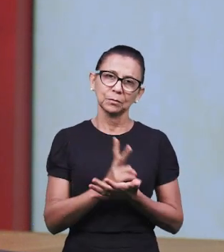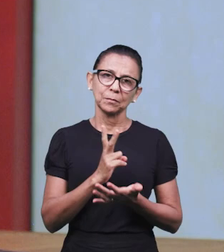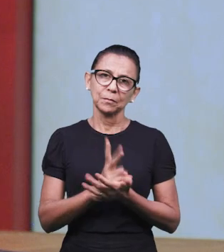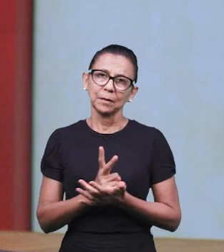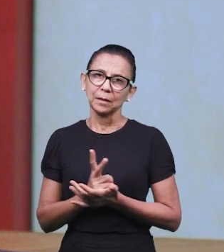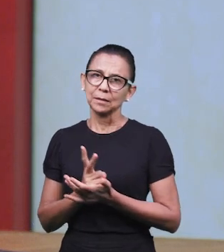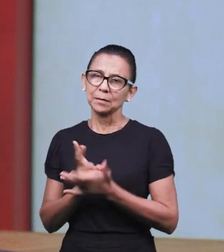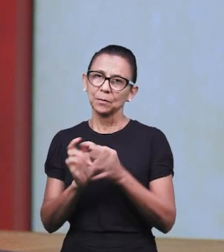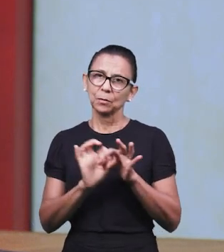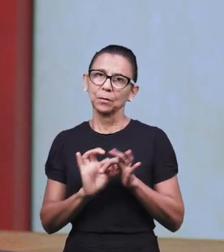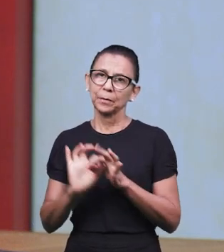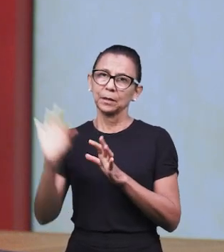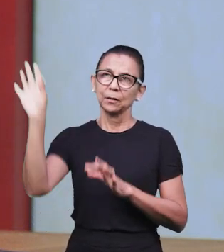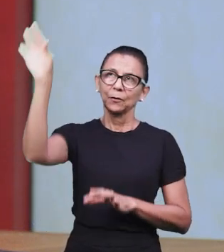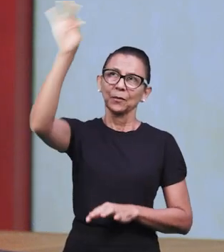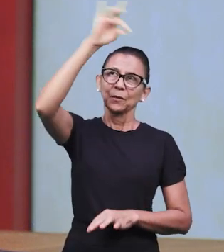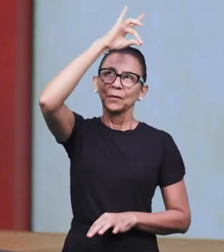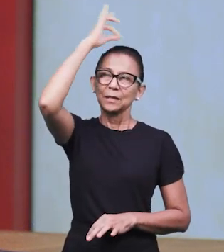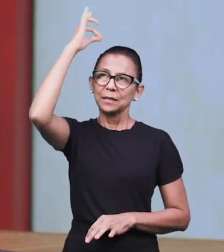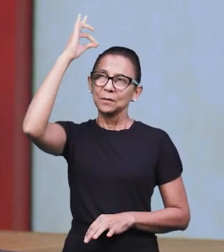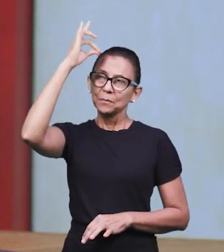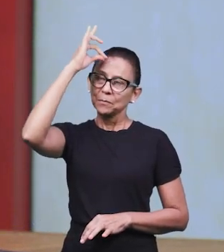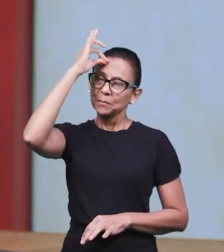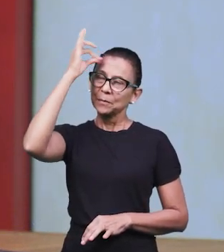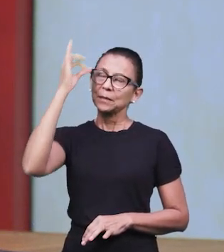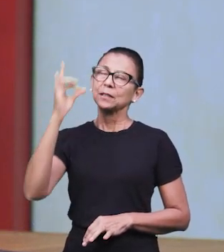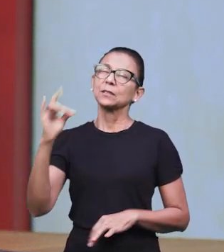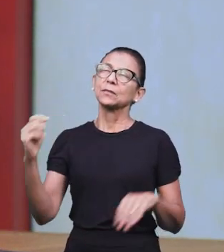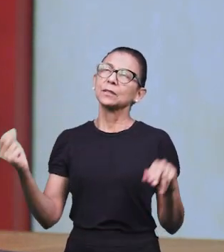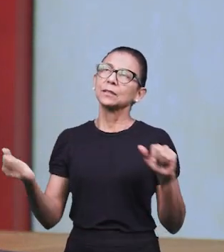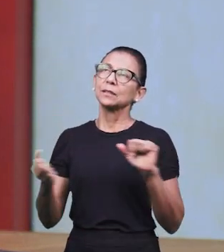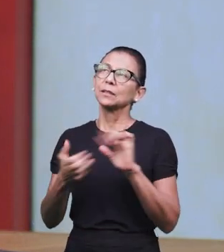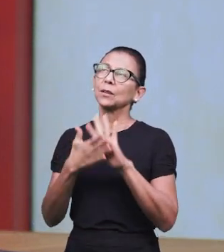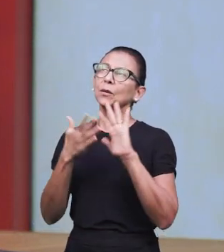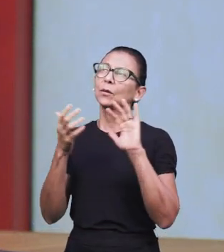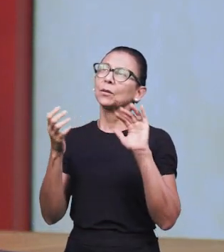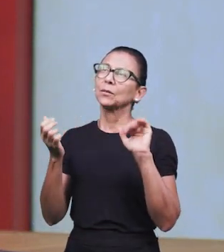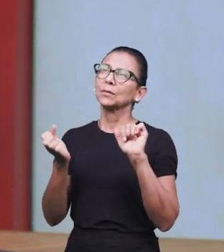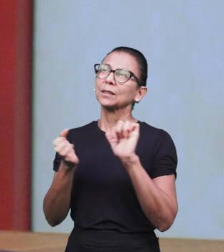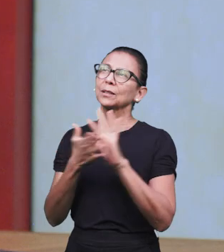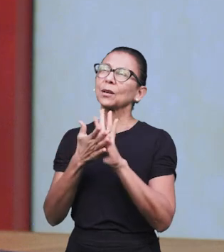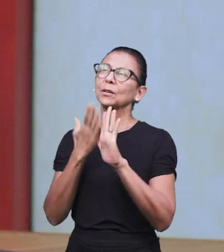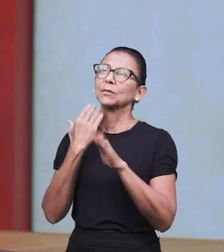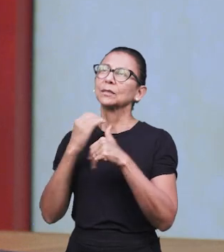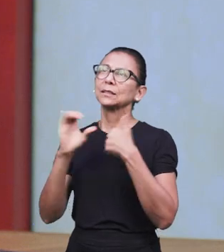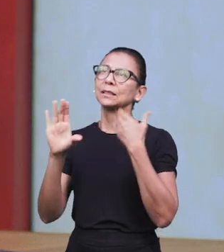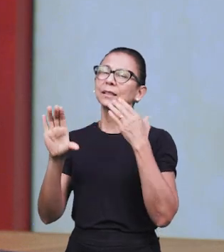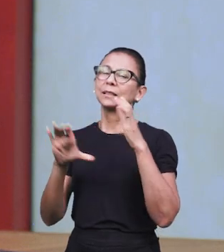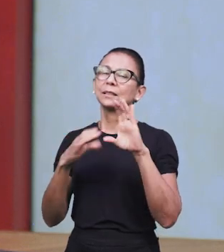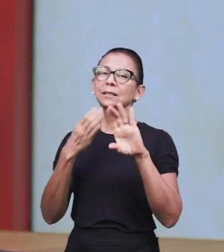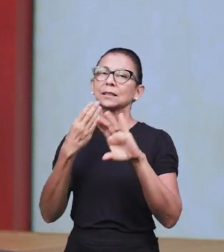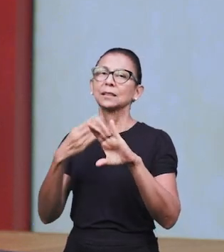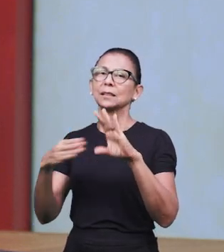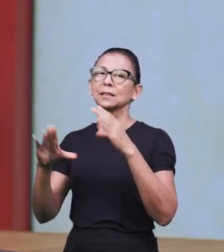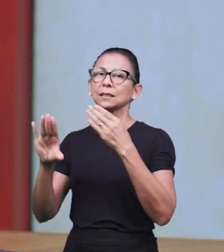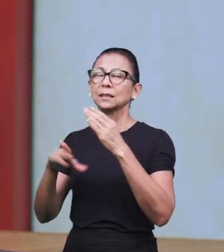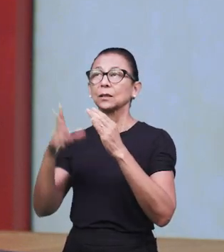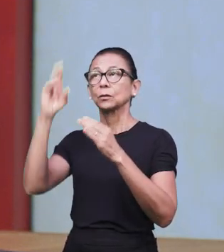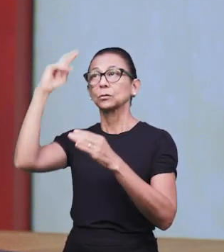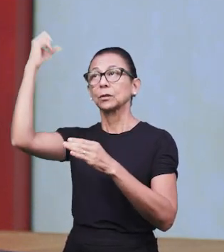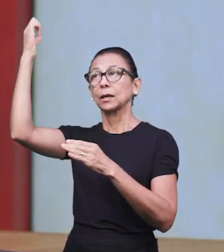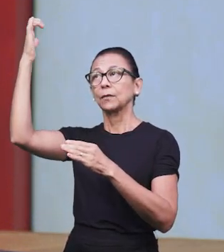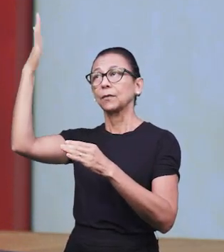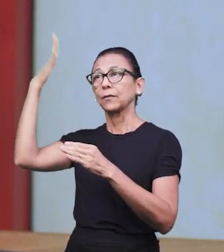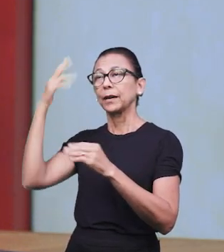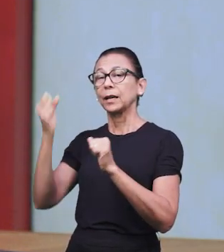Espírito, você consegue louvar. Aquilo que você disse, o louvor vem da eternidade, volta. O Senhor recebe esse louvor porque foi cantado no